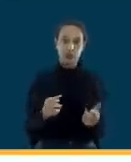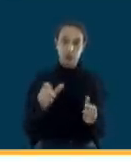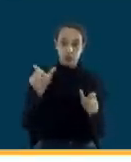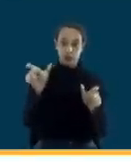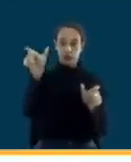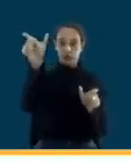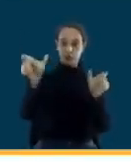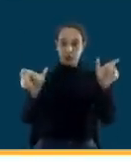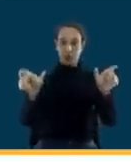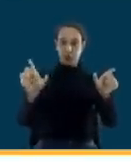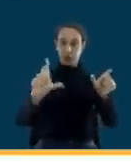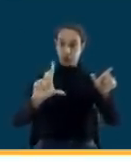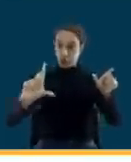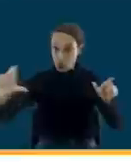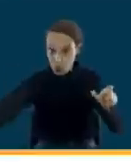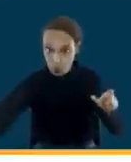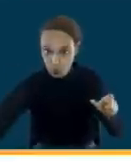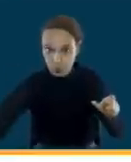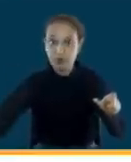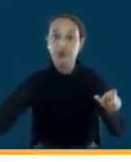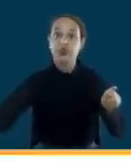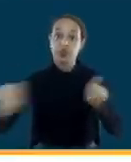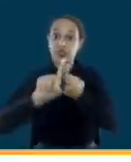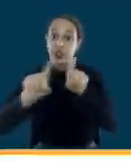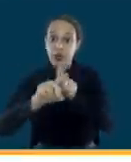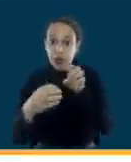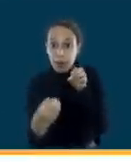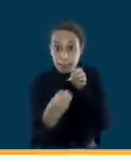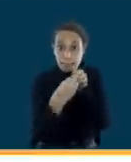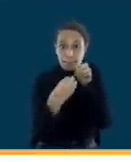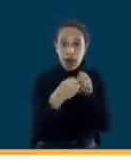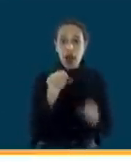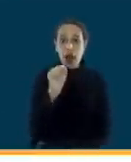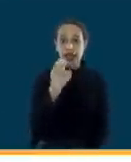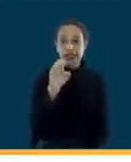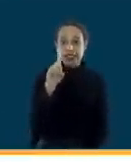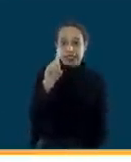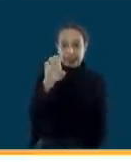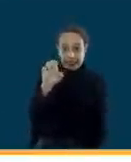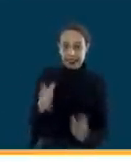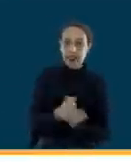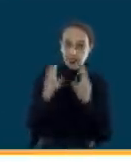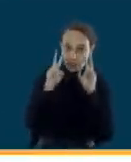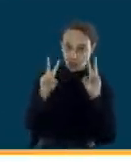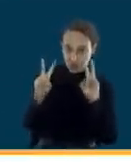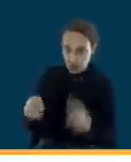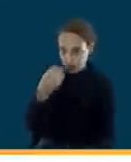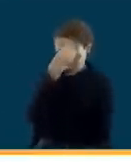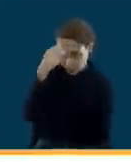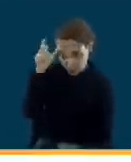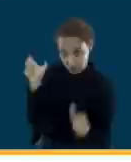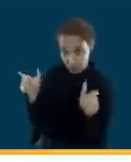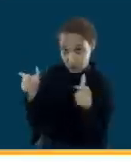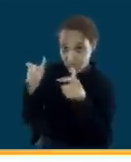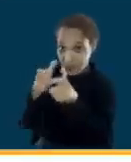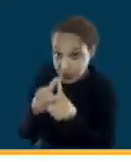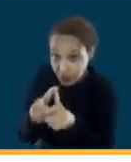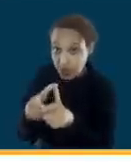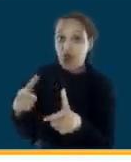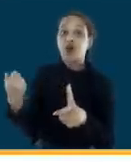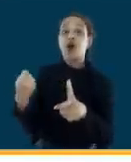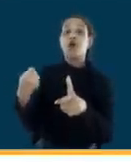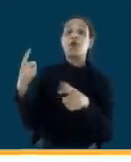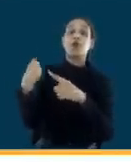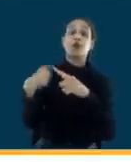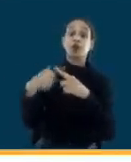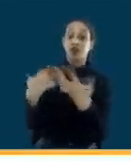da sede, da periferia para o centro. Então, nós começamos sempre enxergando os municípios menores, porque serão os que receberão menos recursos. Por